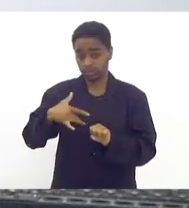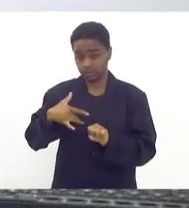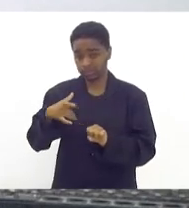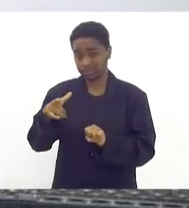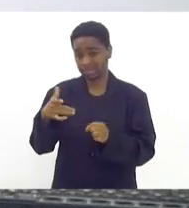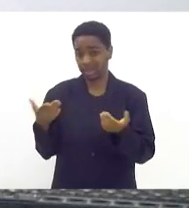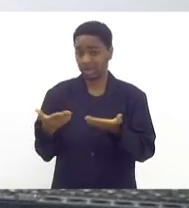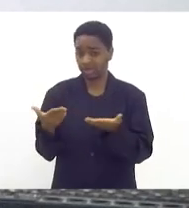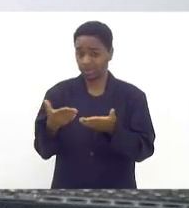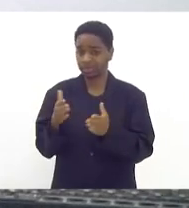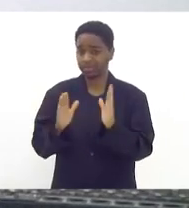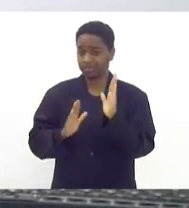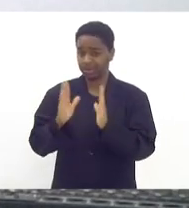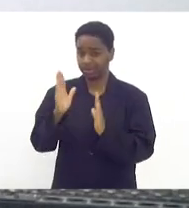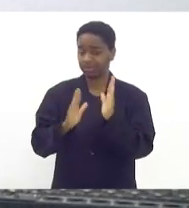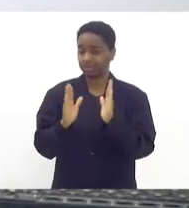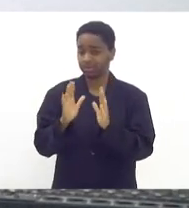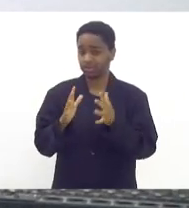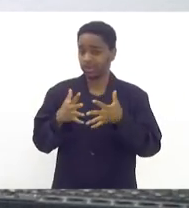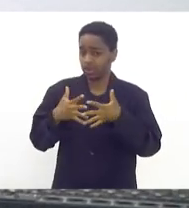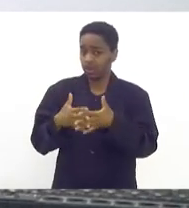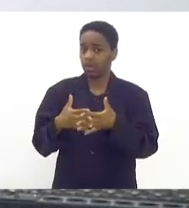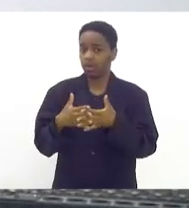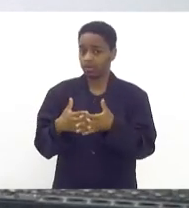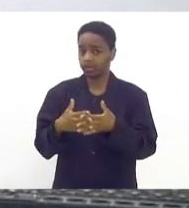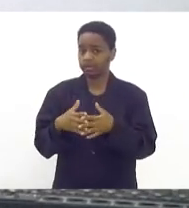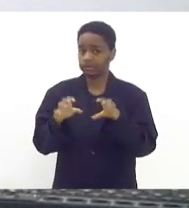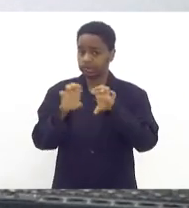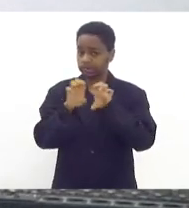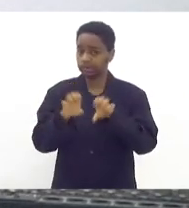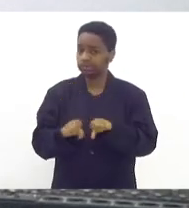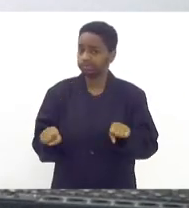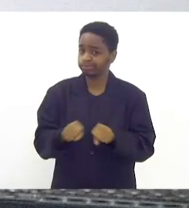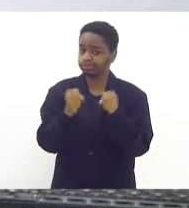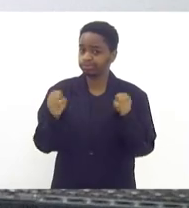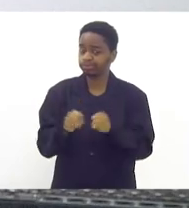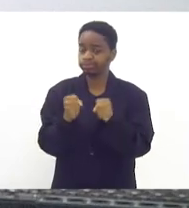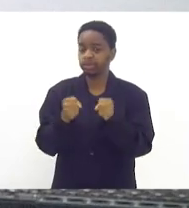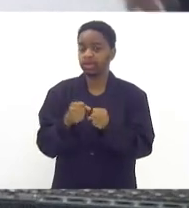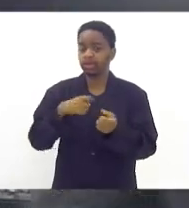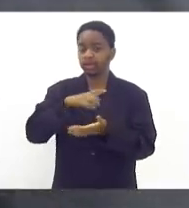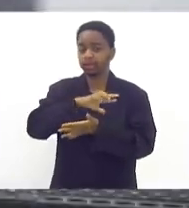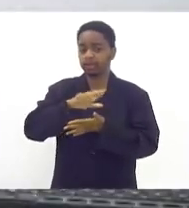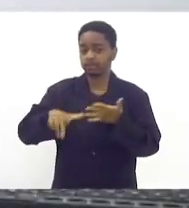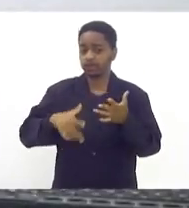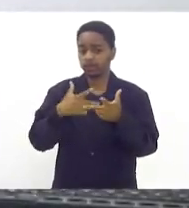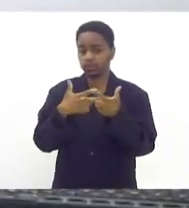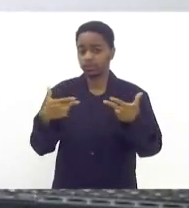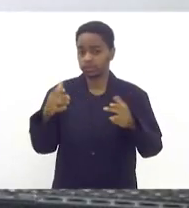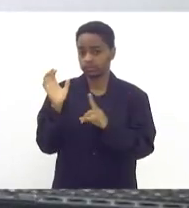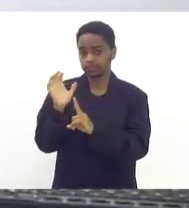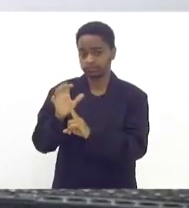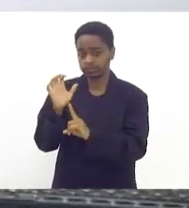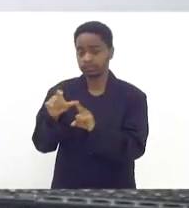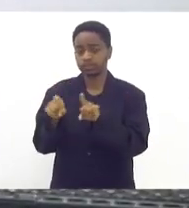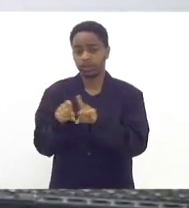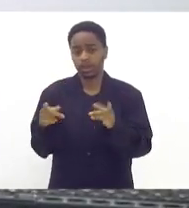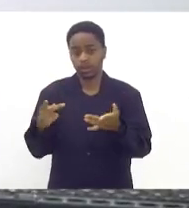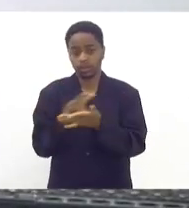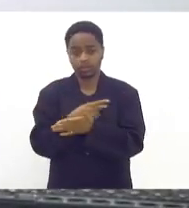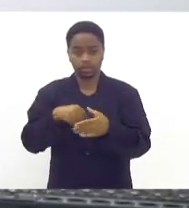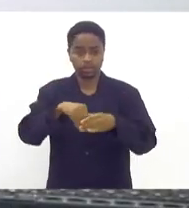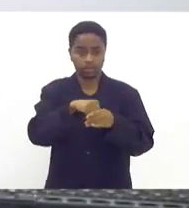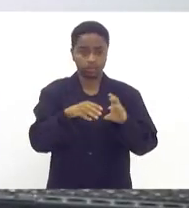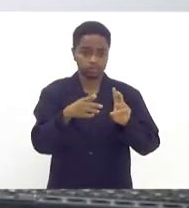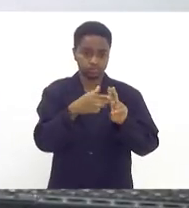momento de desarranjo estrutural com vários fatores que estão impactando no seu funcionamento normal como acontece no SUS